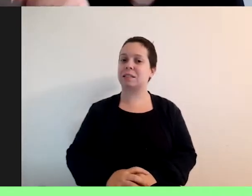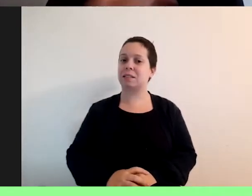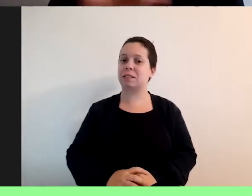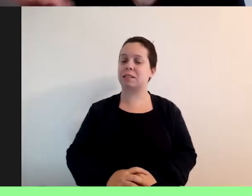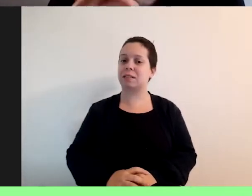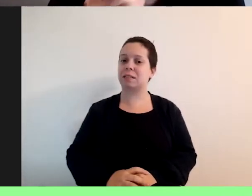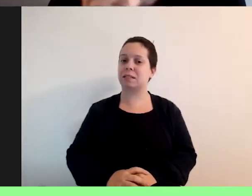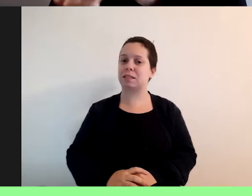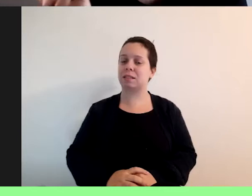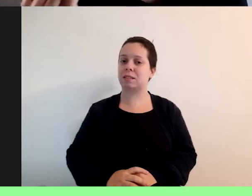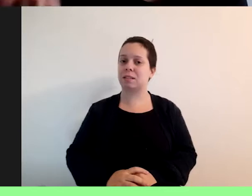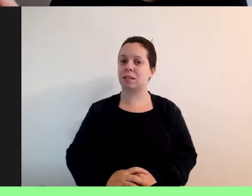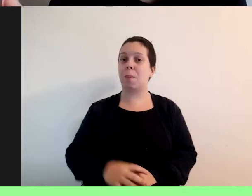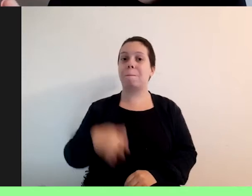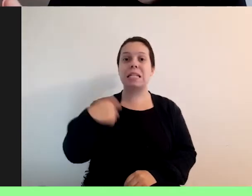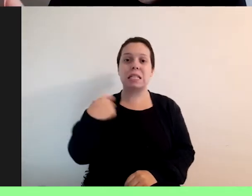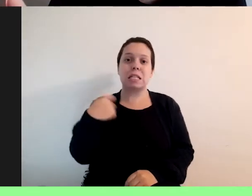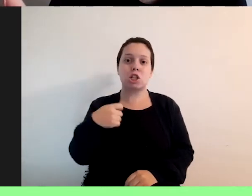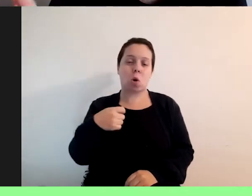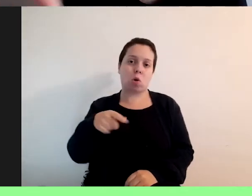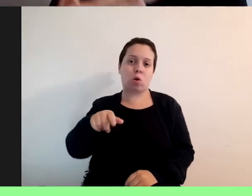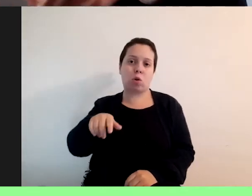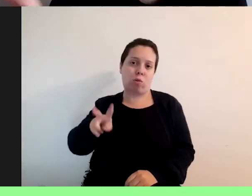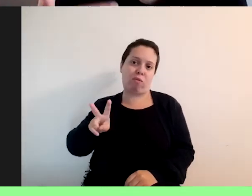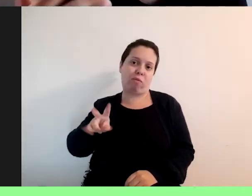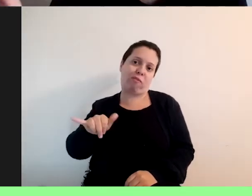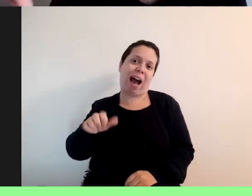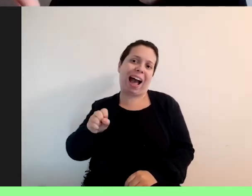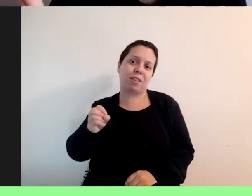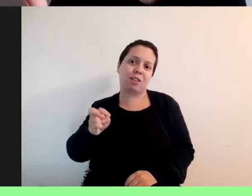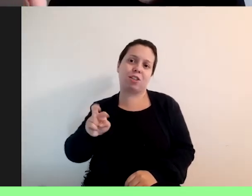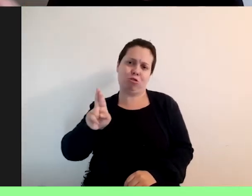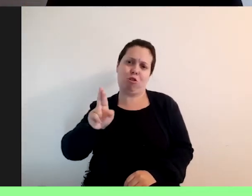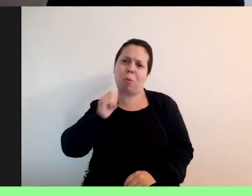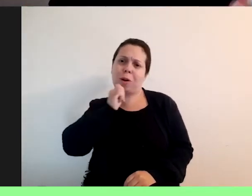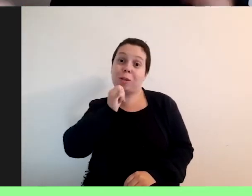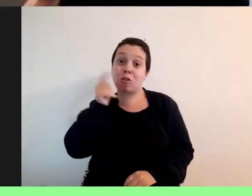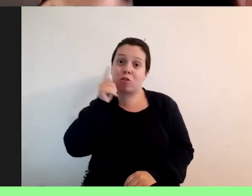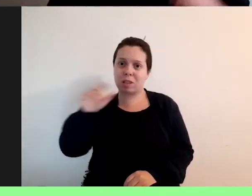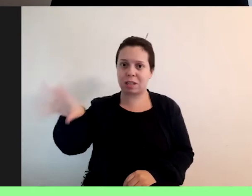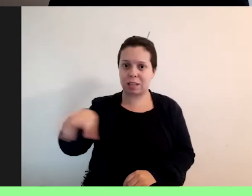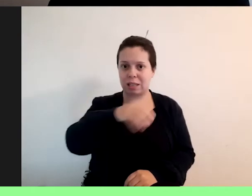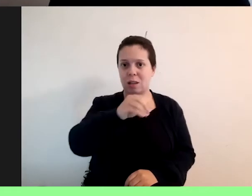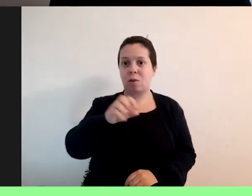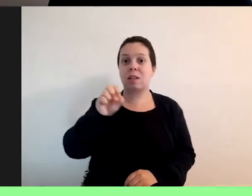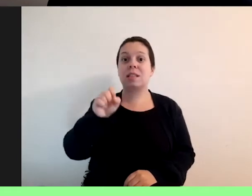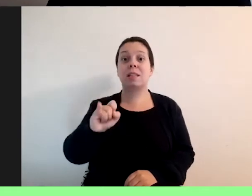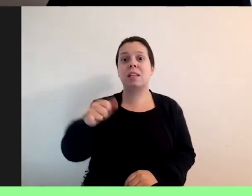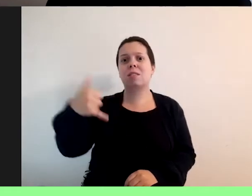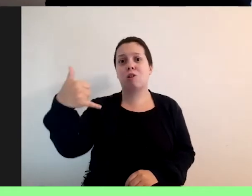para ter essa comunicação? Os celulares e computadores, se eles trouxessem já